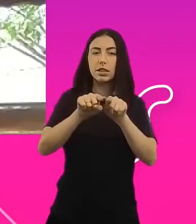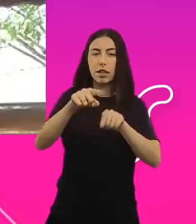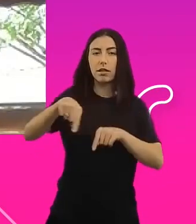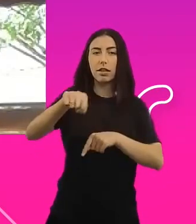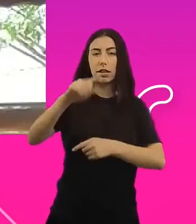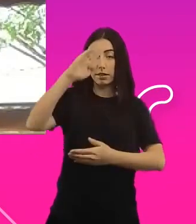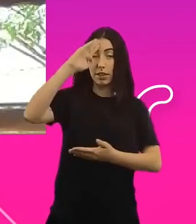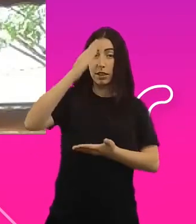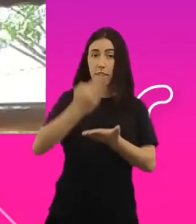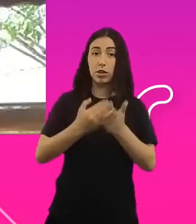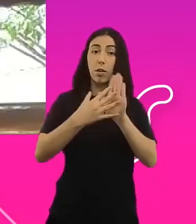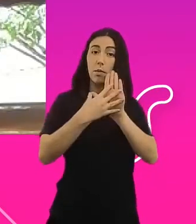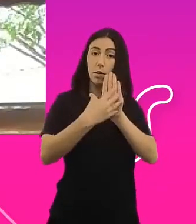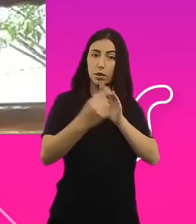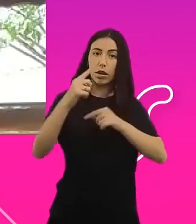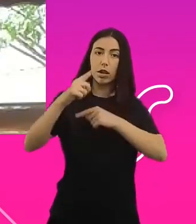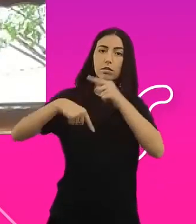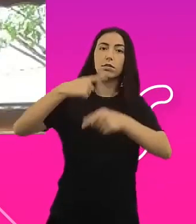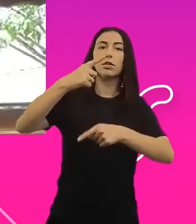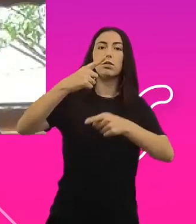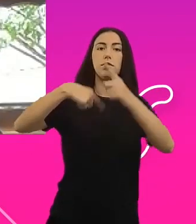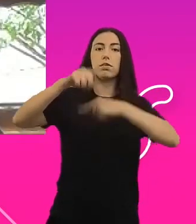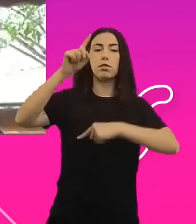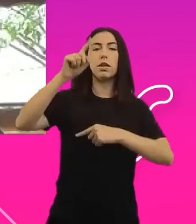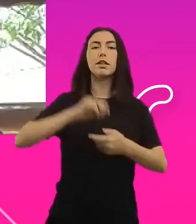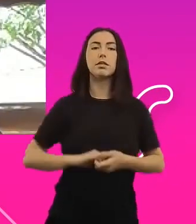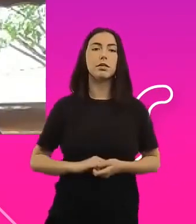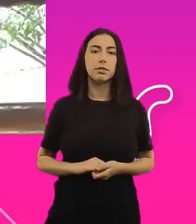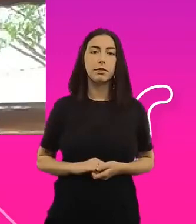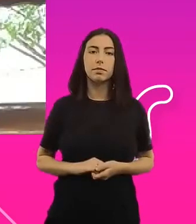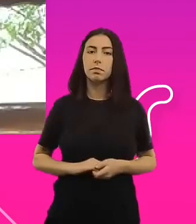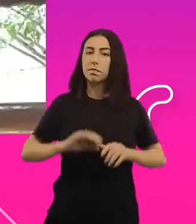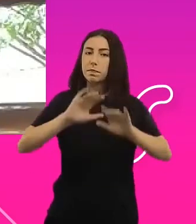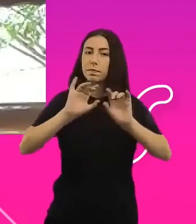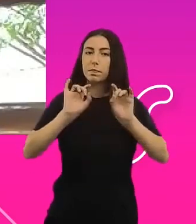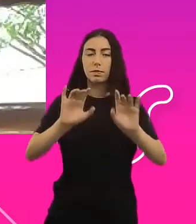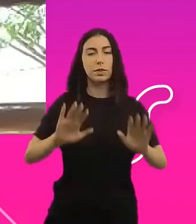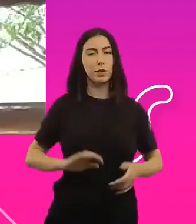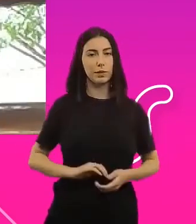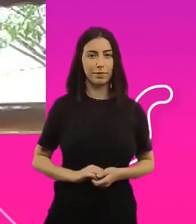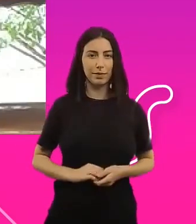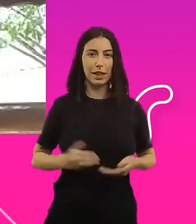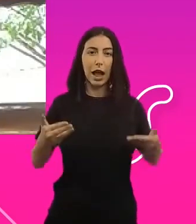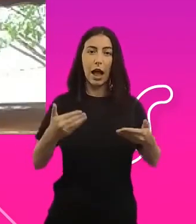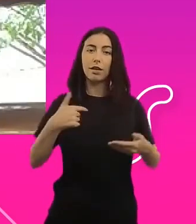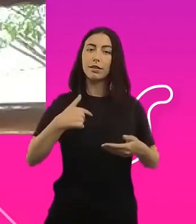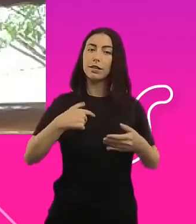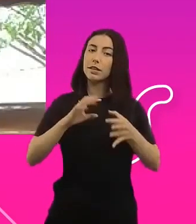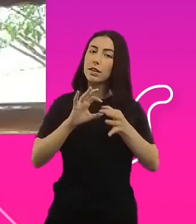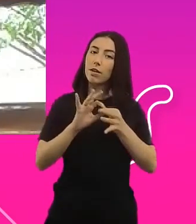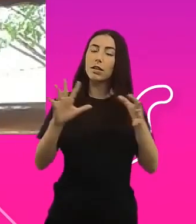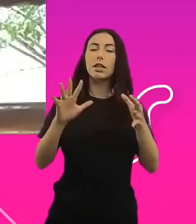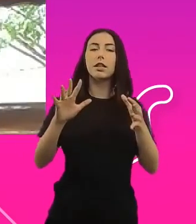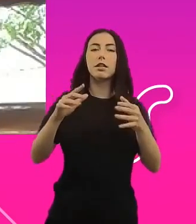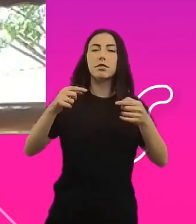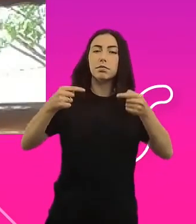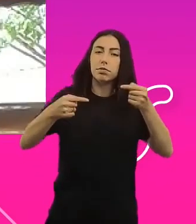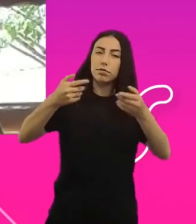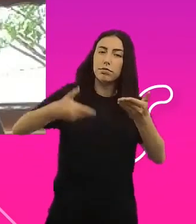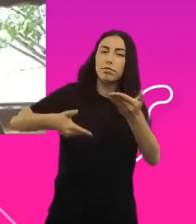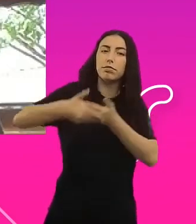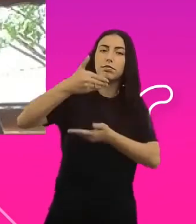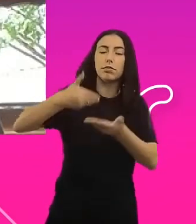desenvolvimento, e é isso, assim, eu estou super à disposição para continuar esse diálogo, mas é uma reflexão para a